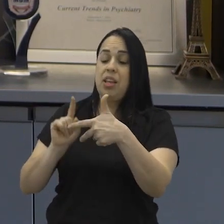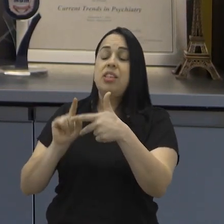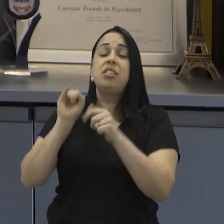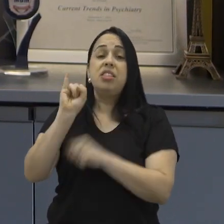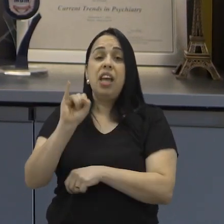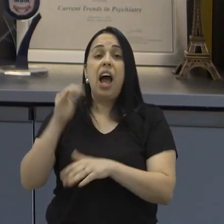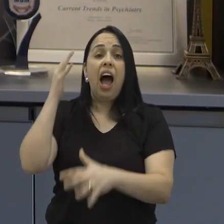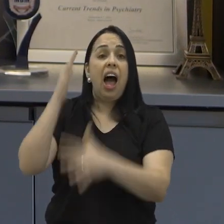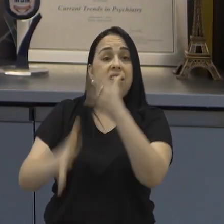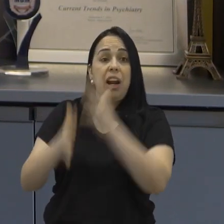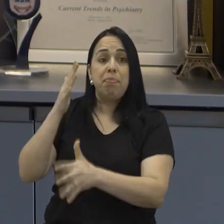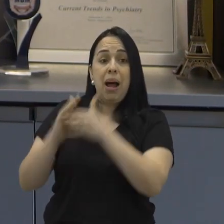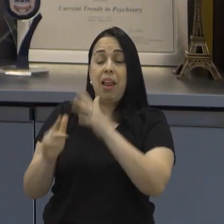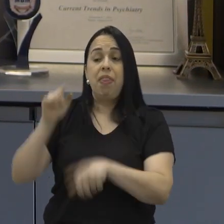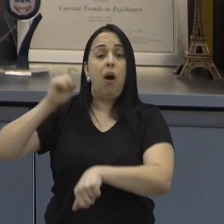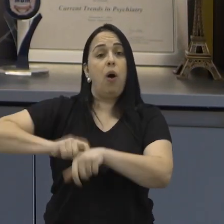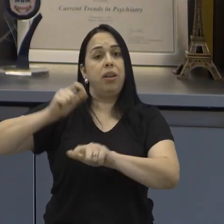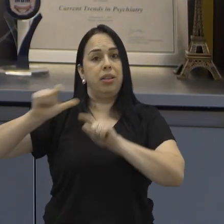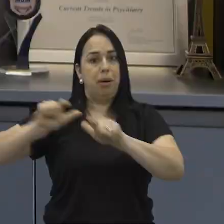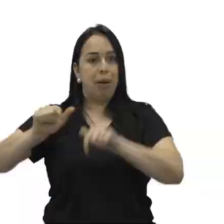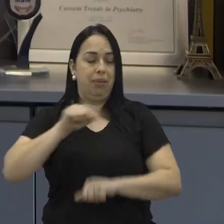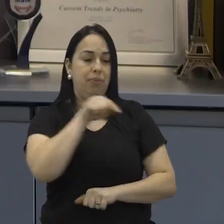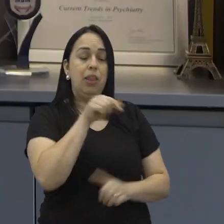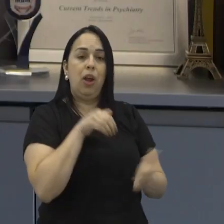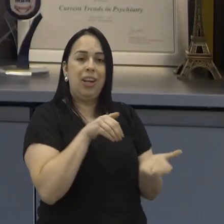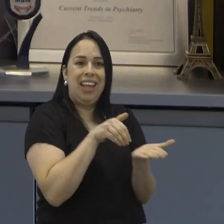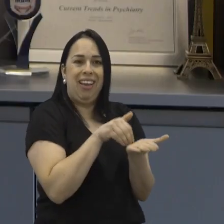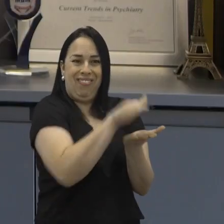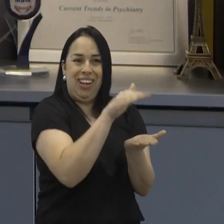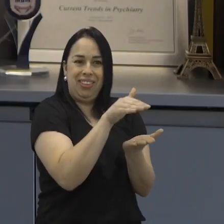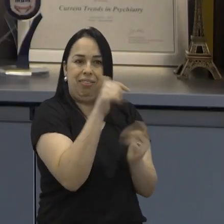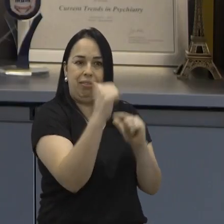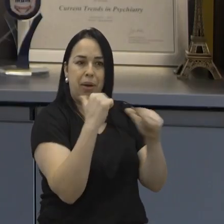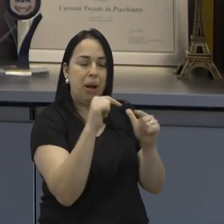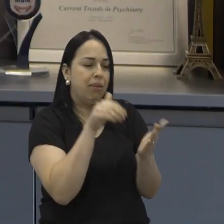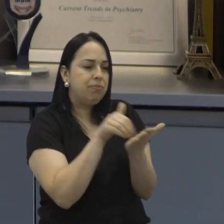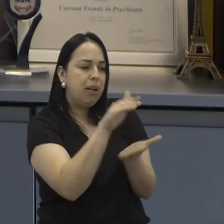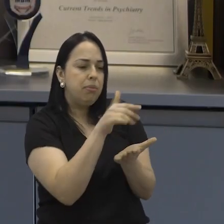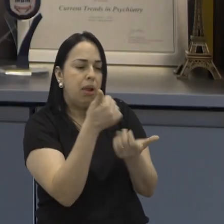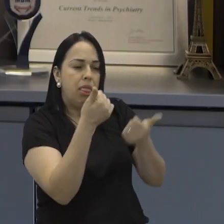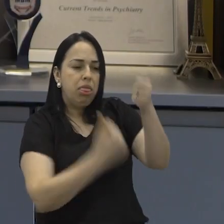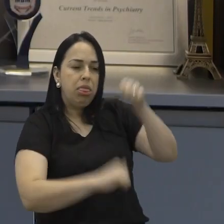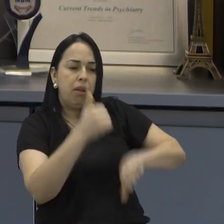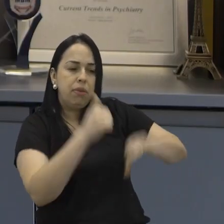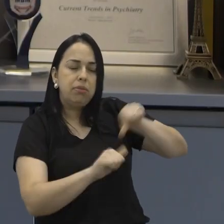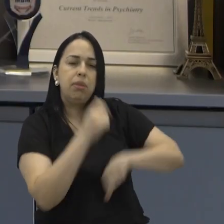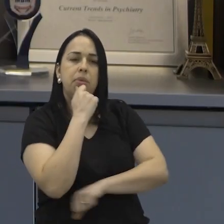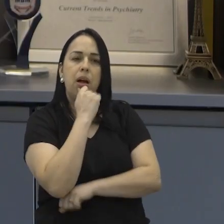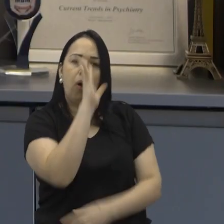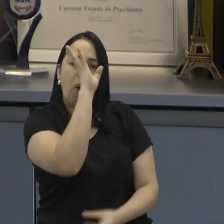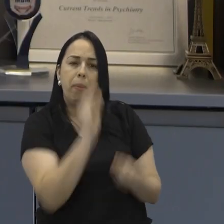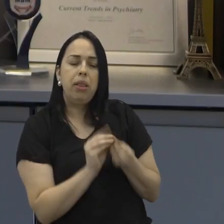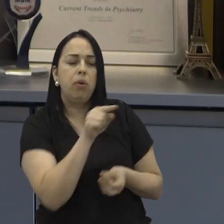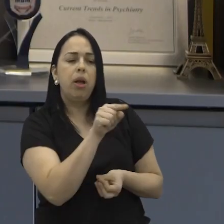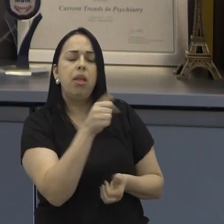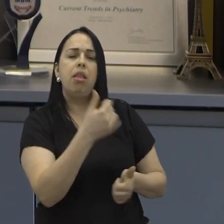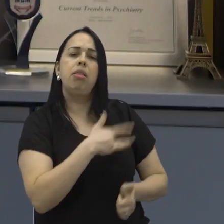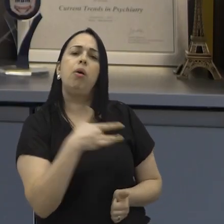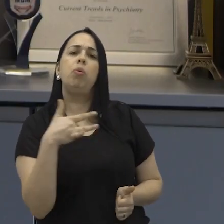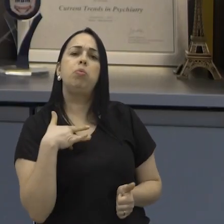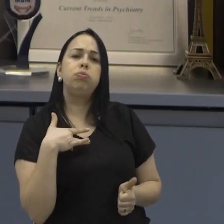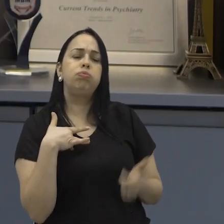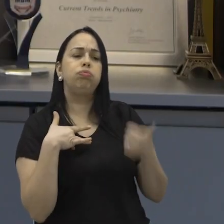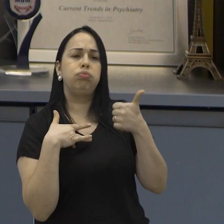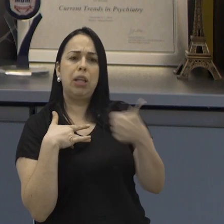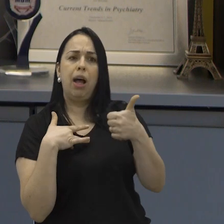e se isso vai conflitar com a atividade de trabalho dele. Já no exame demissional, também a gente tem que avaliar a saúde desse colaborador para entender se a